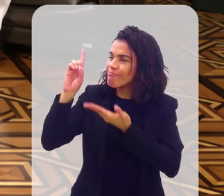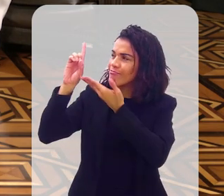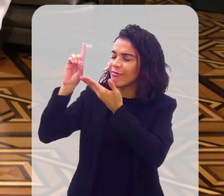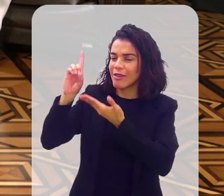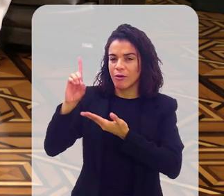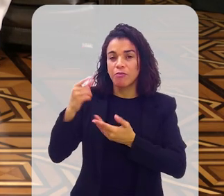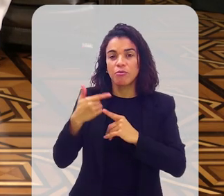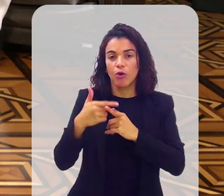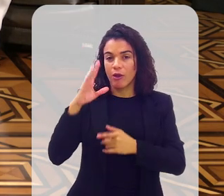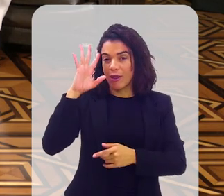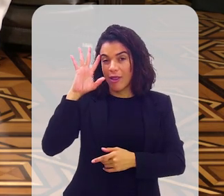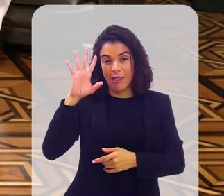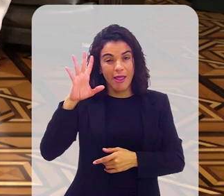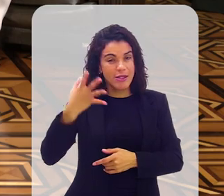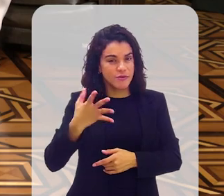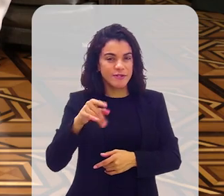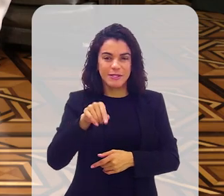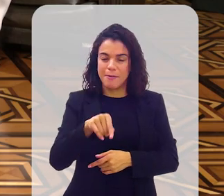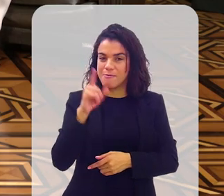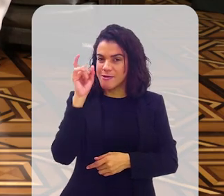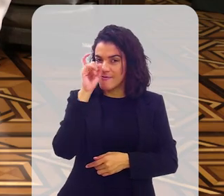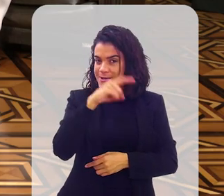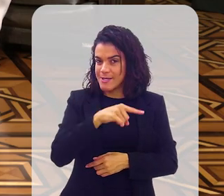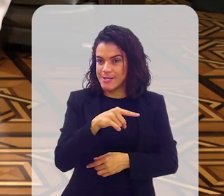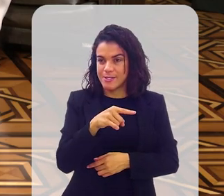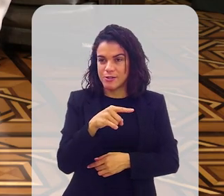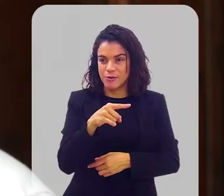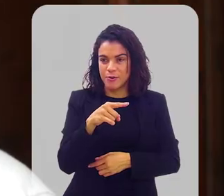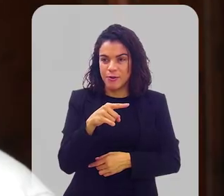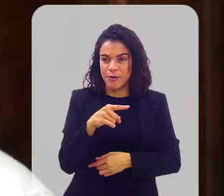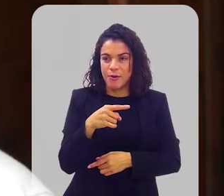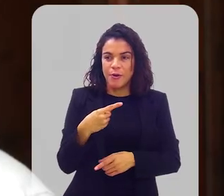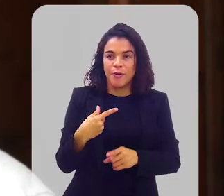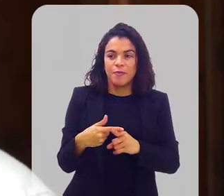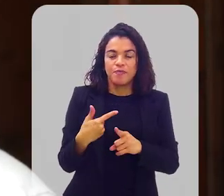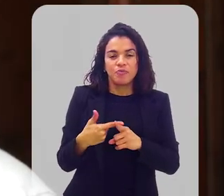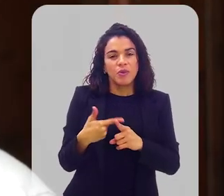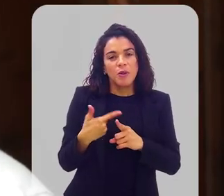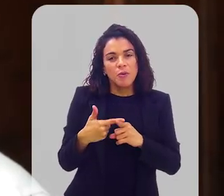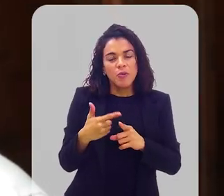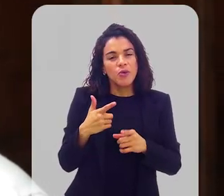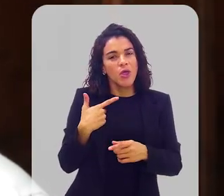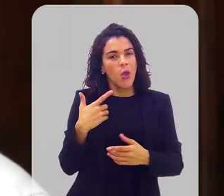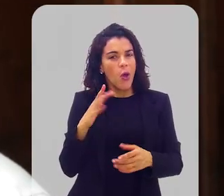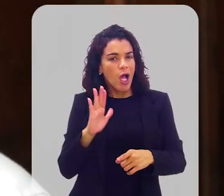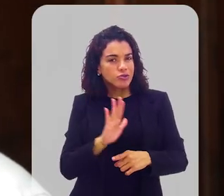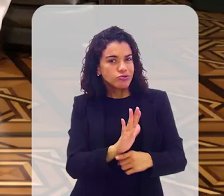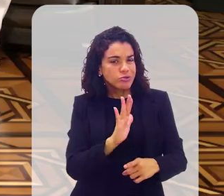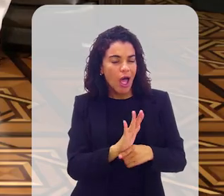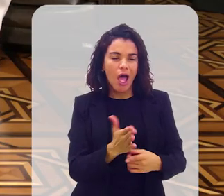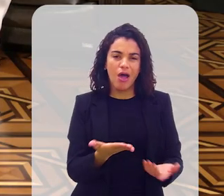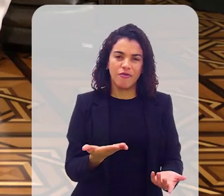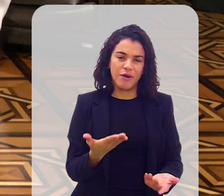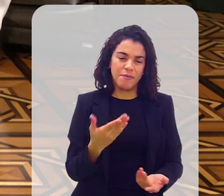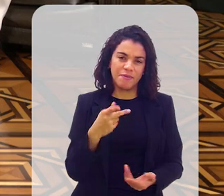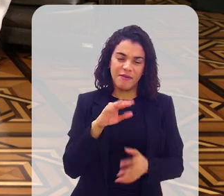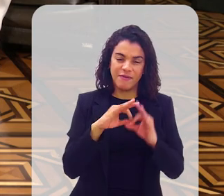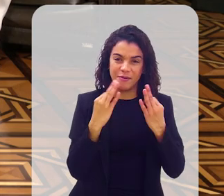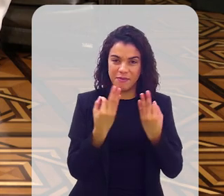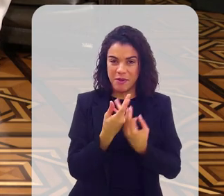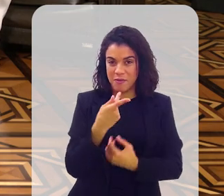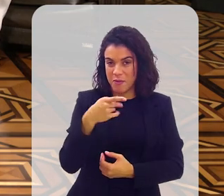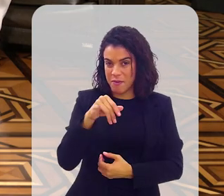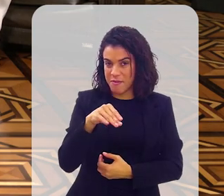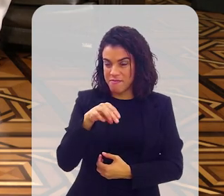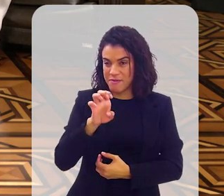Deus para tomar essa decisão, porque para mim era muito difícil. Entendi. Muito difícil, porque eu ajudava, eu era braço direito e esquerdo dos meus pais. Pelo